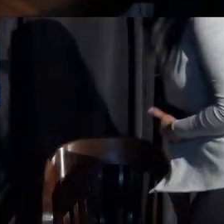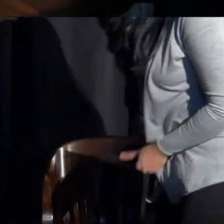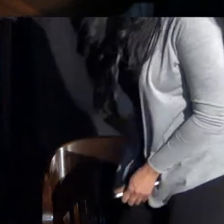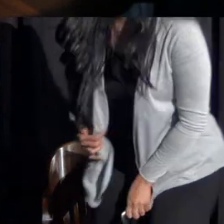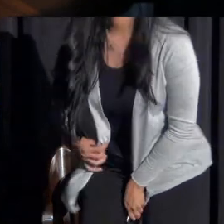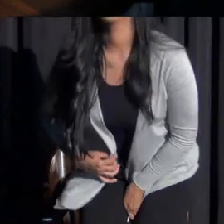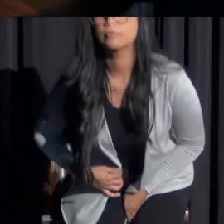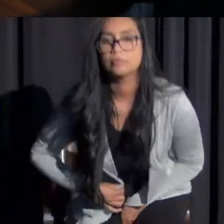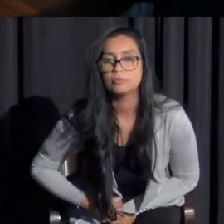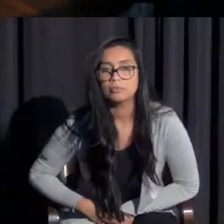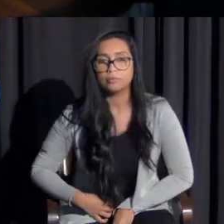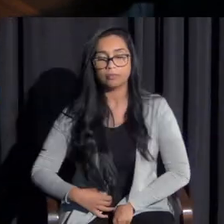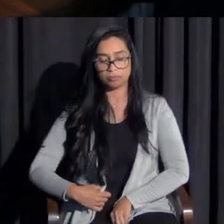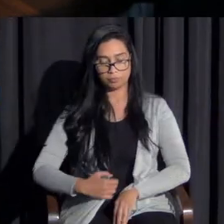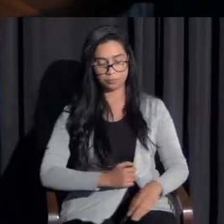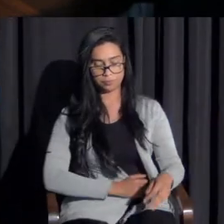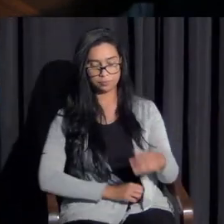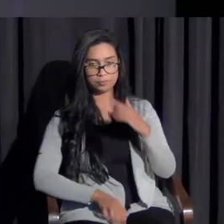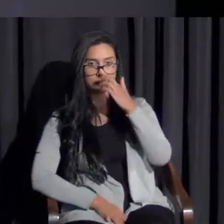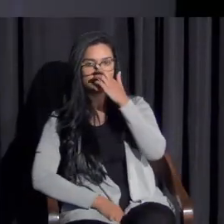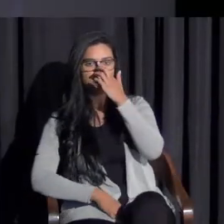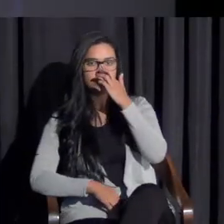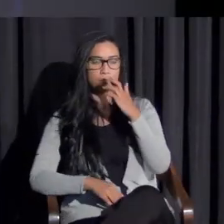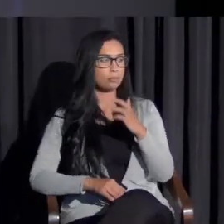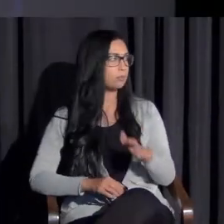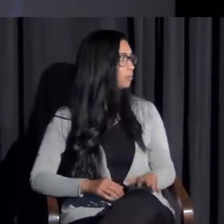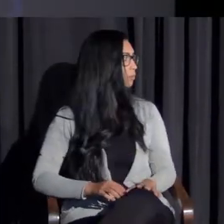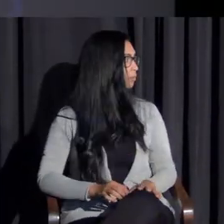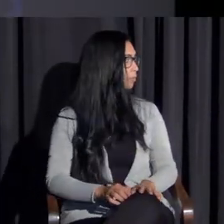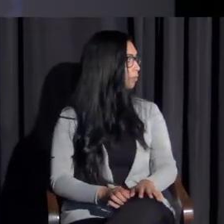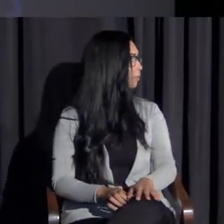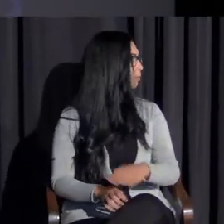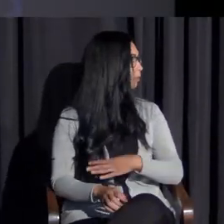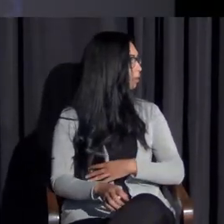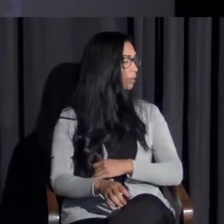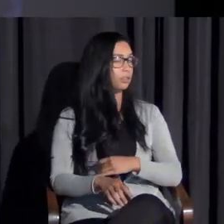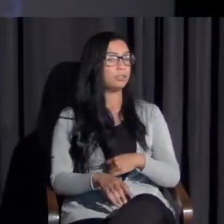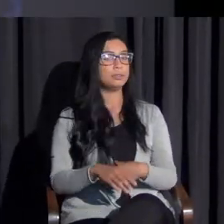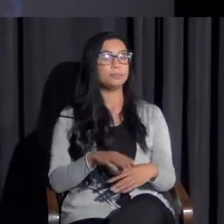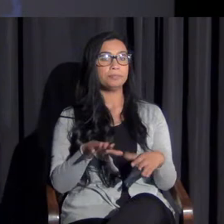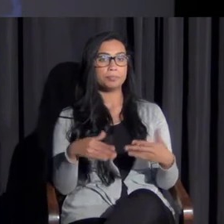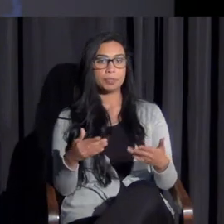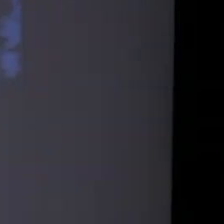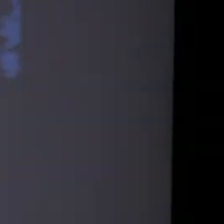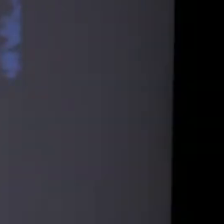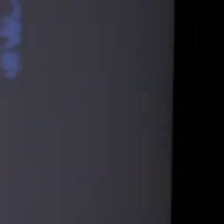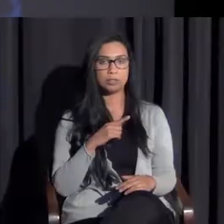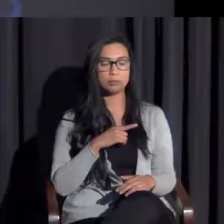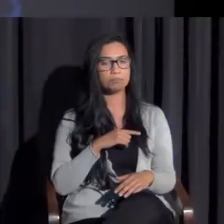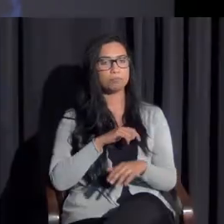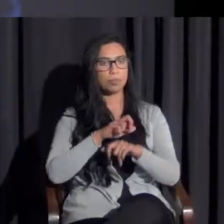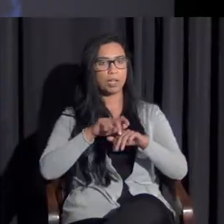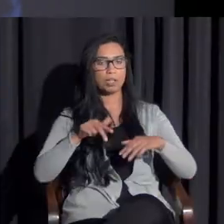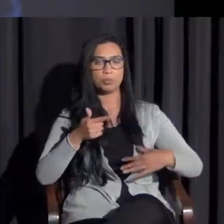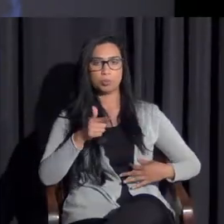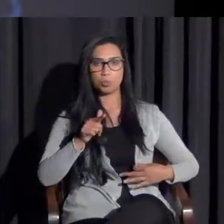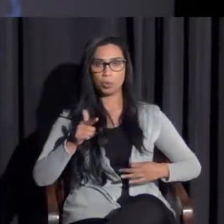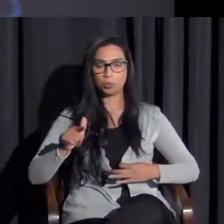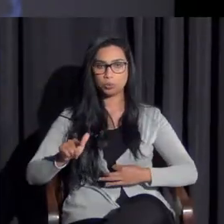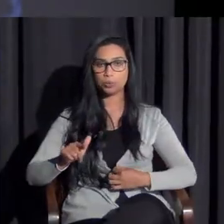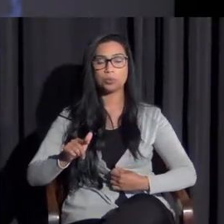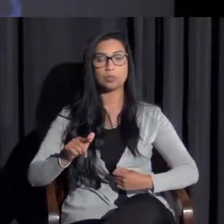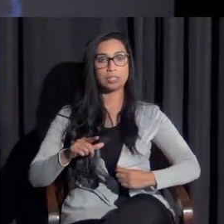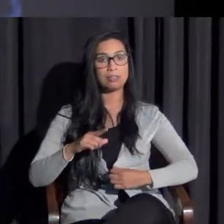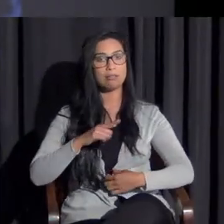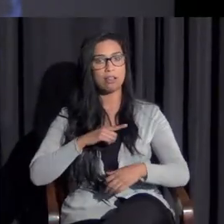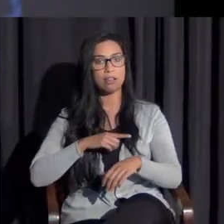A cidade é multifacetada, é múltipla. Temos cidades e tantas dentro de nós. Vivemos em várias